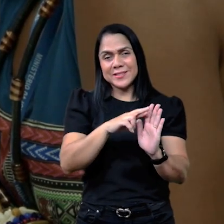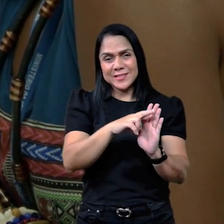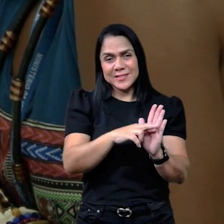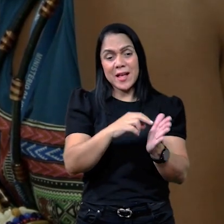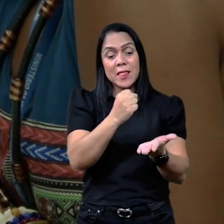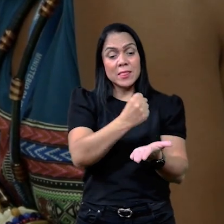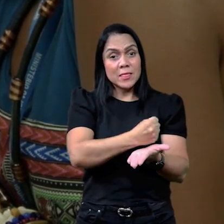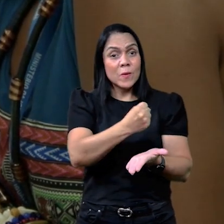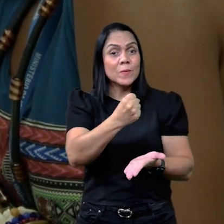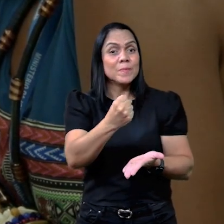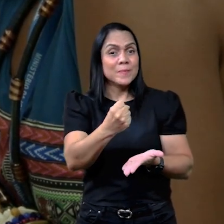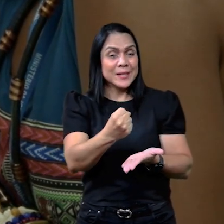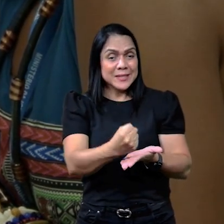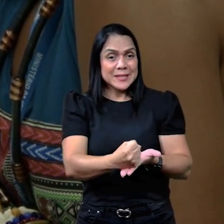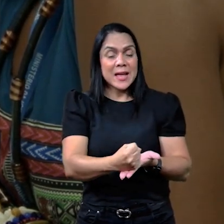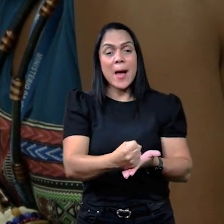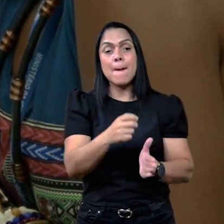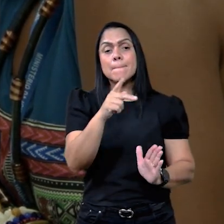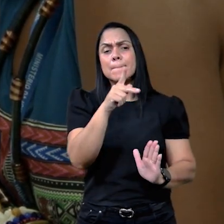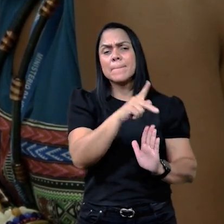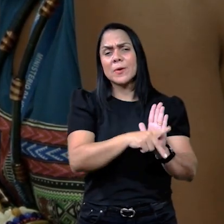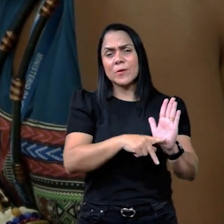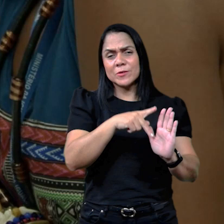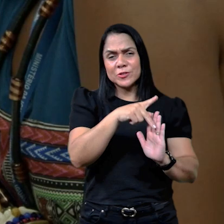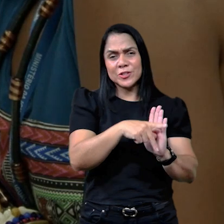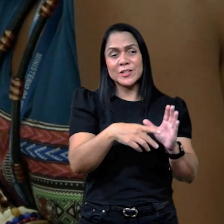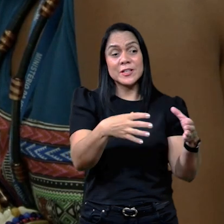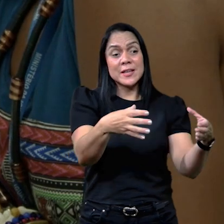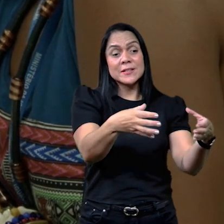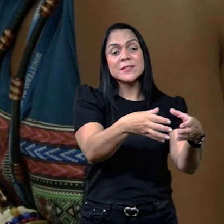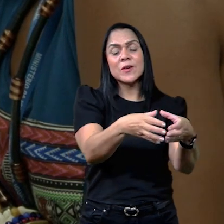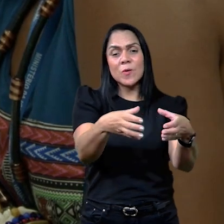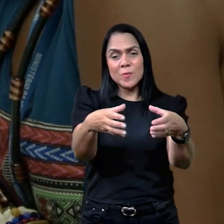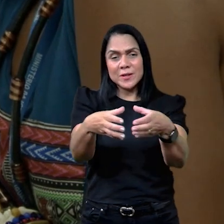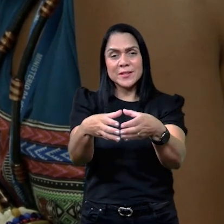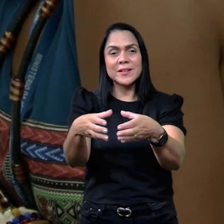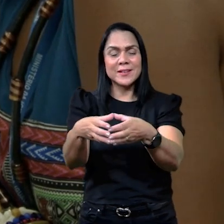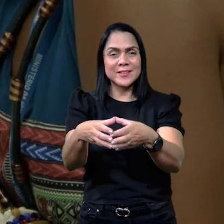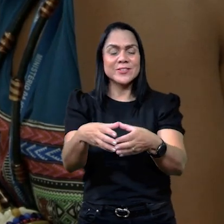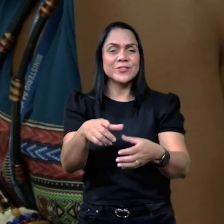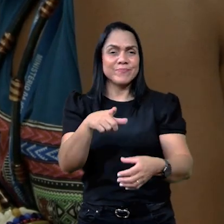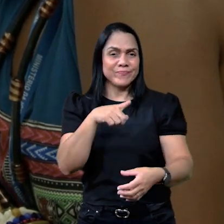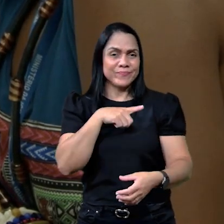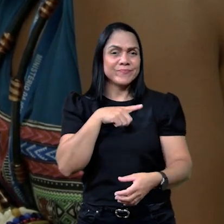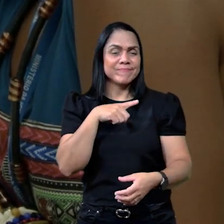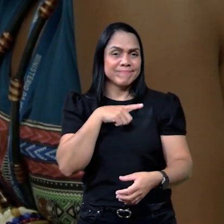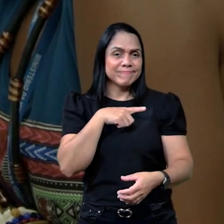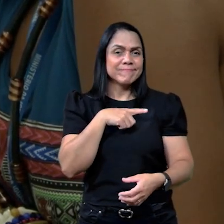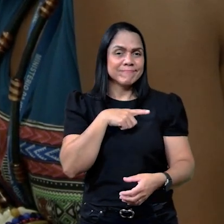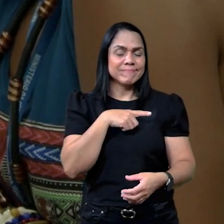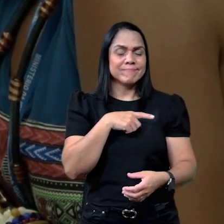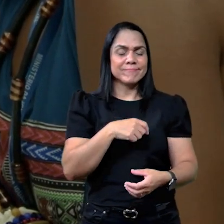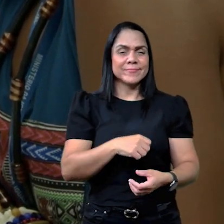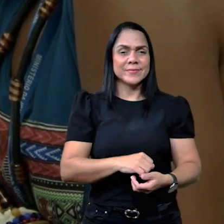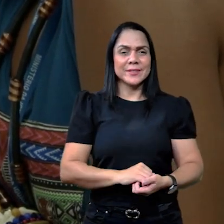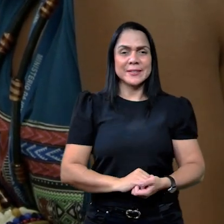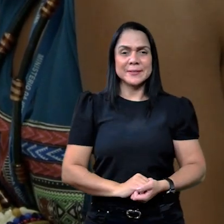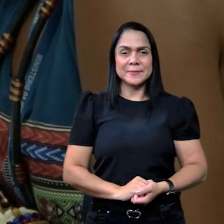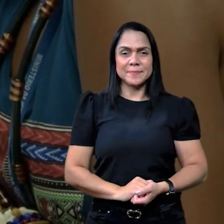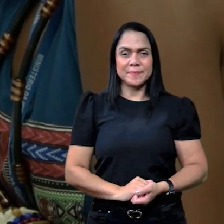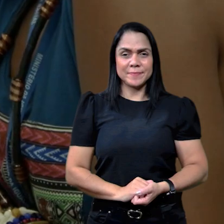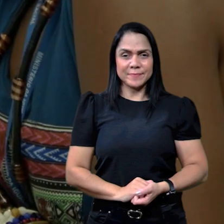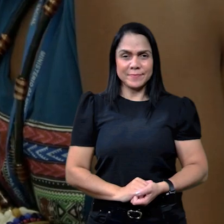seja um projeto em que essas comunidades se pautem, né, que ela aconteça, assim. Então, é